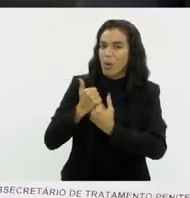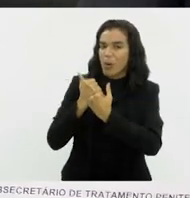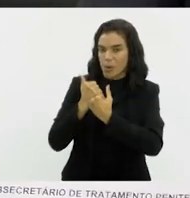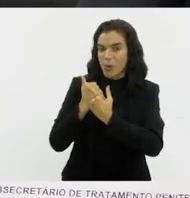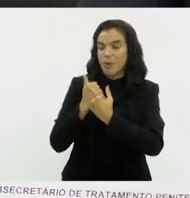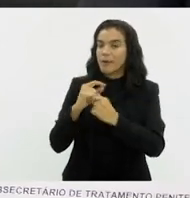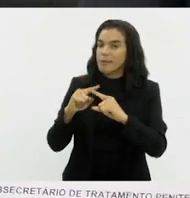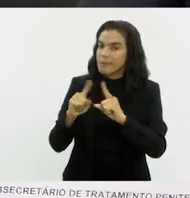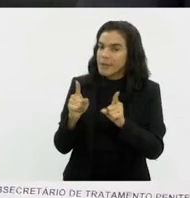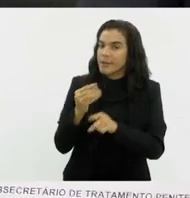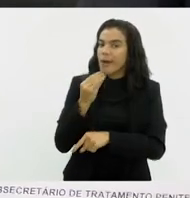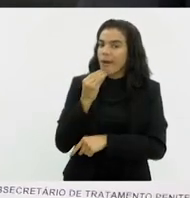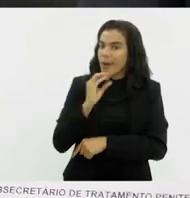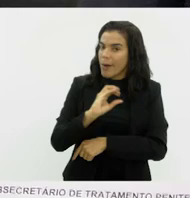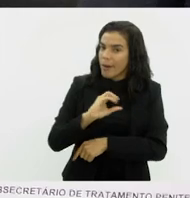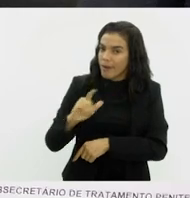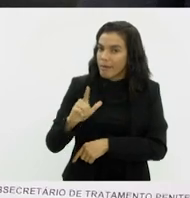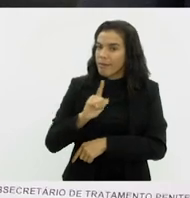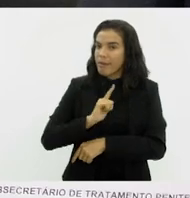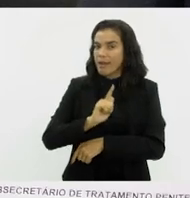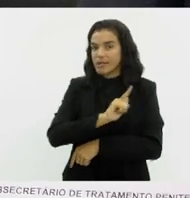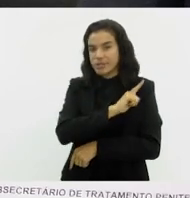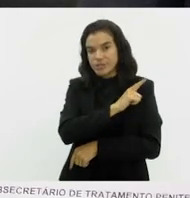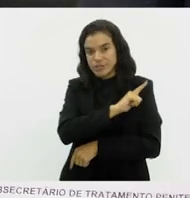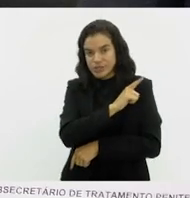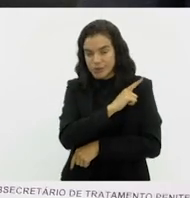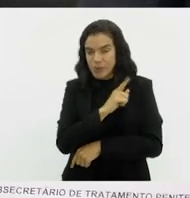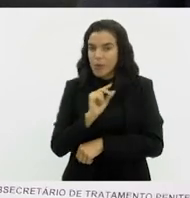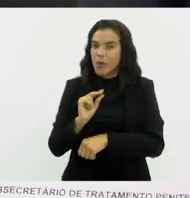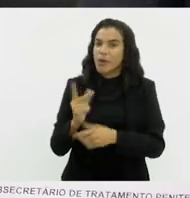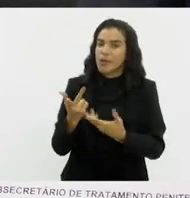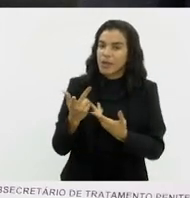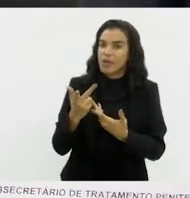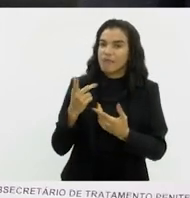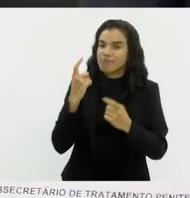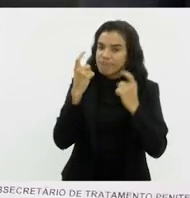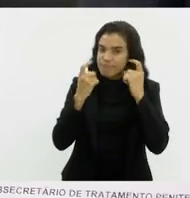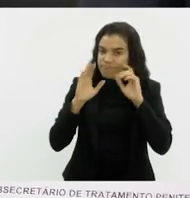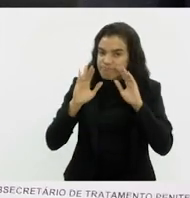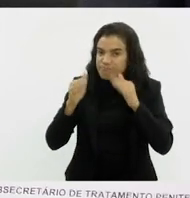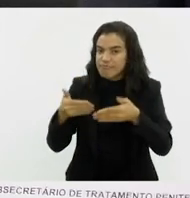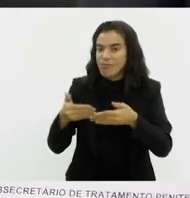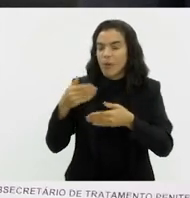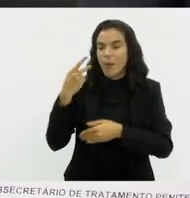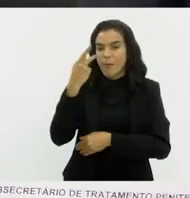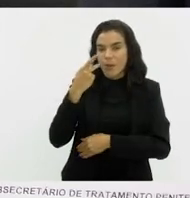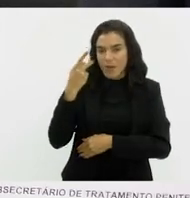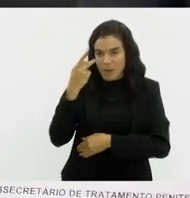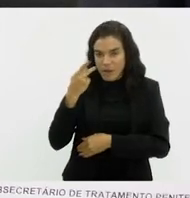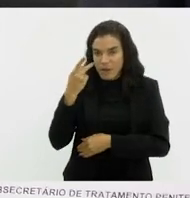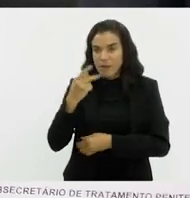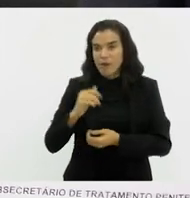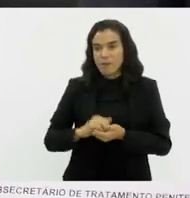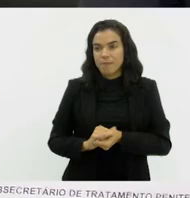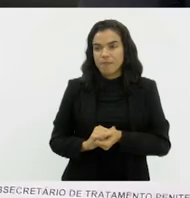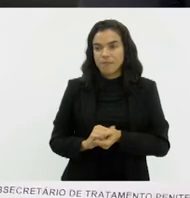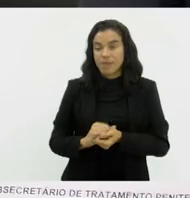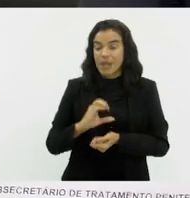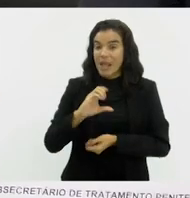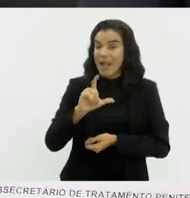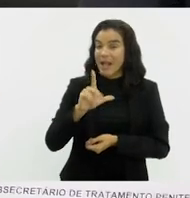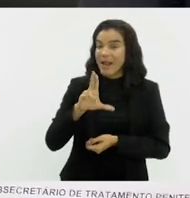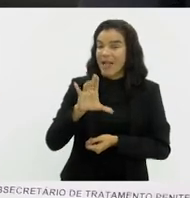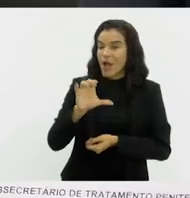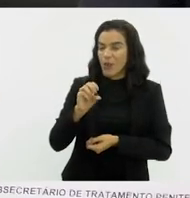é claro que há um gestor que cuida dessa política, e aí a doutora Cláudia, eu nem conheço